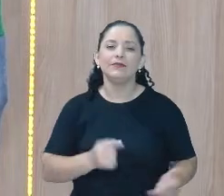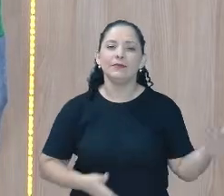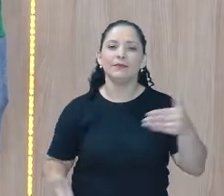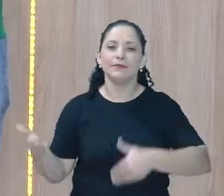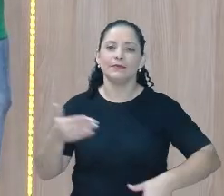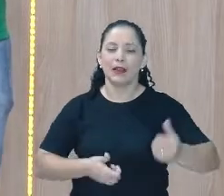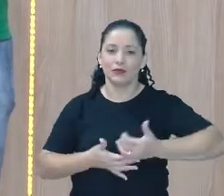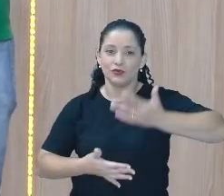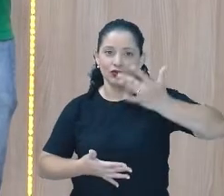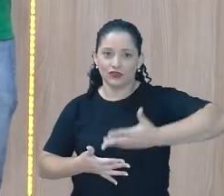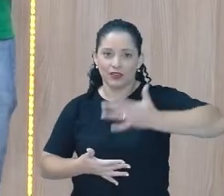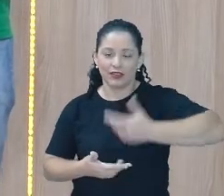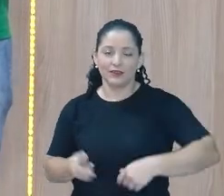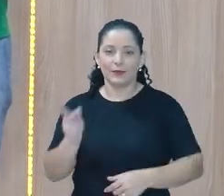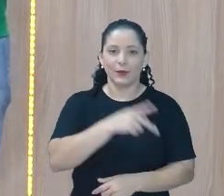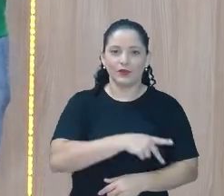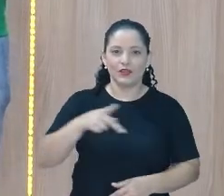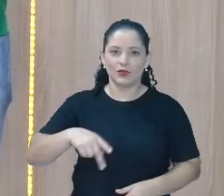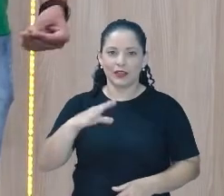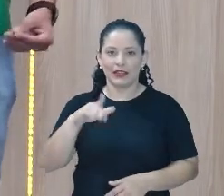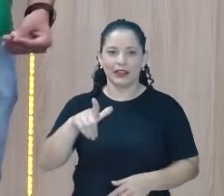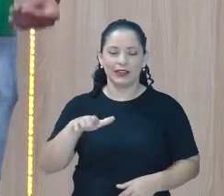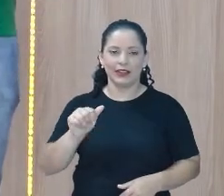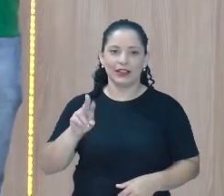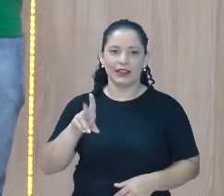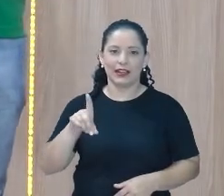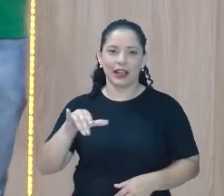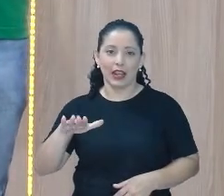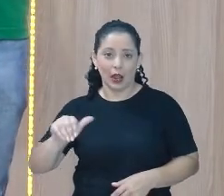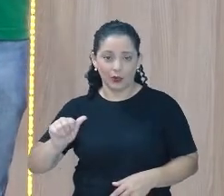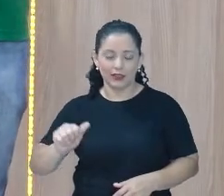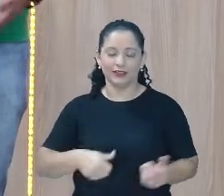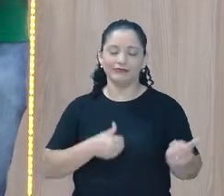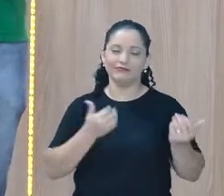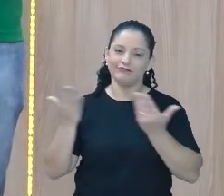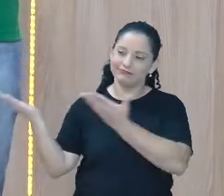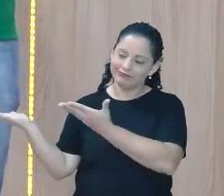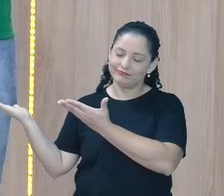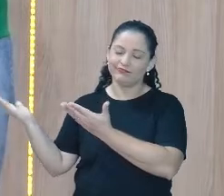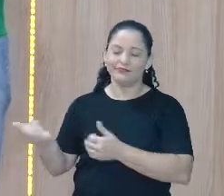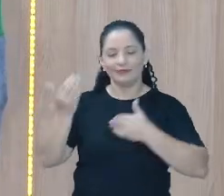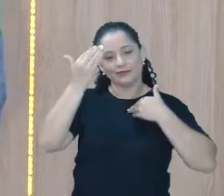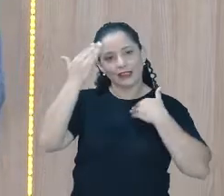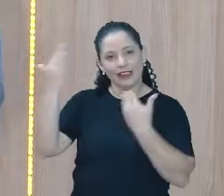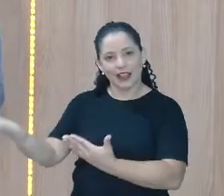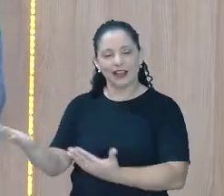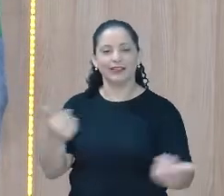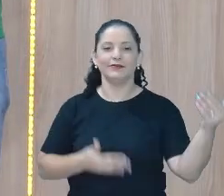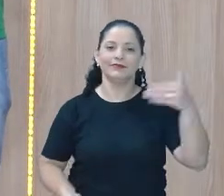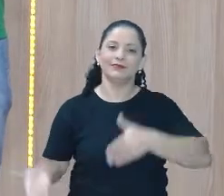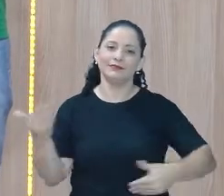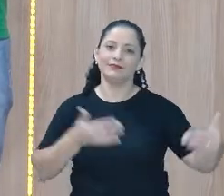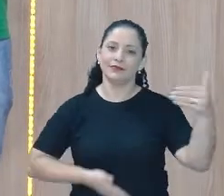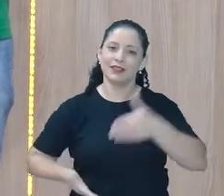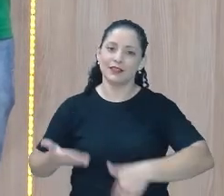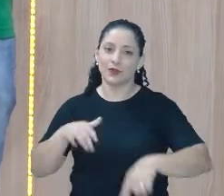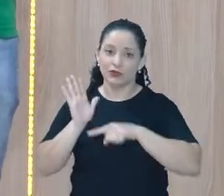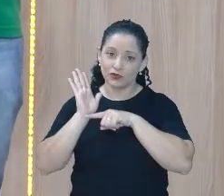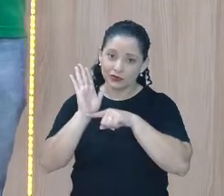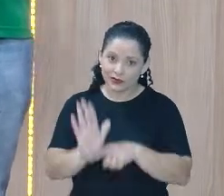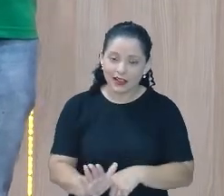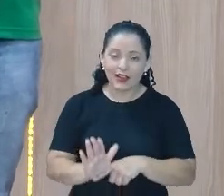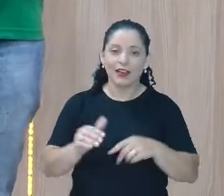a professora Cláudia, certo? Muito obrigado, Cláudia, pela sua disponibilidade em estar aqui nos ajudando